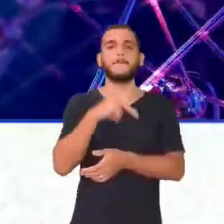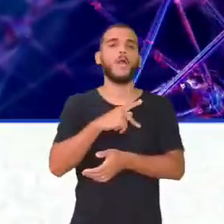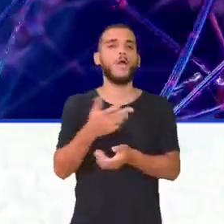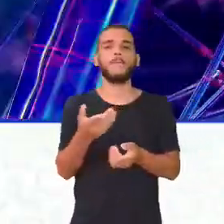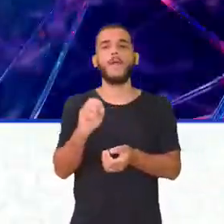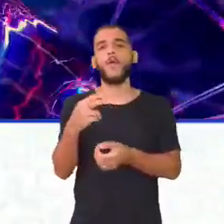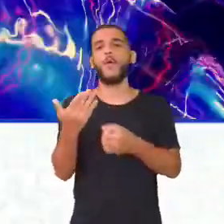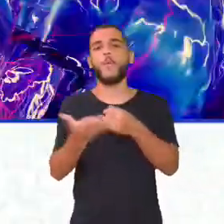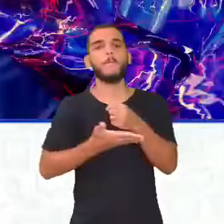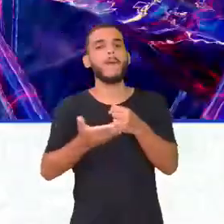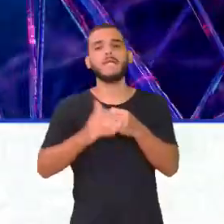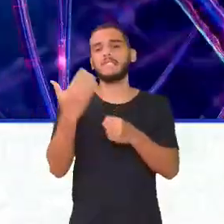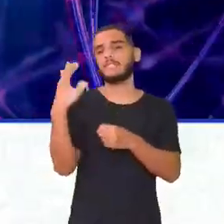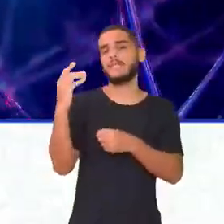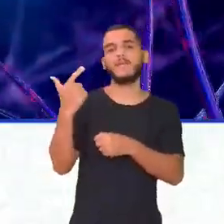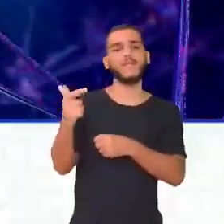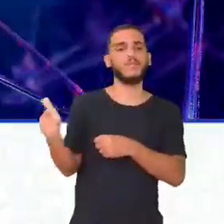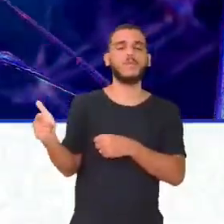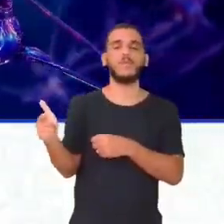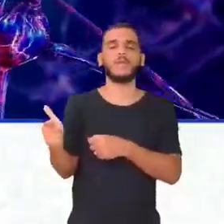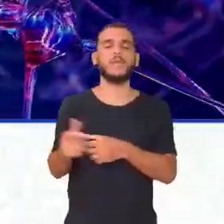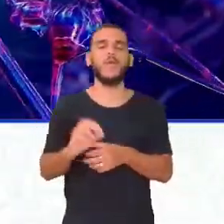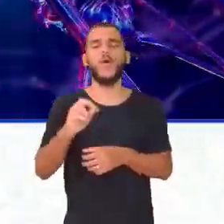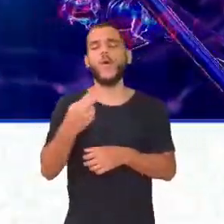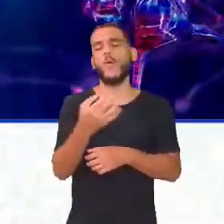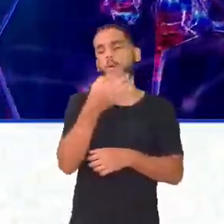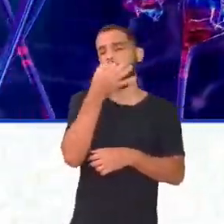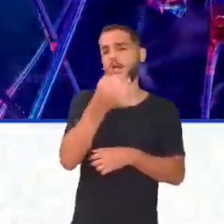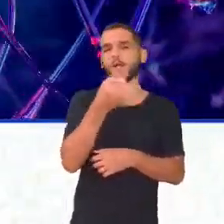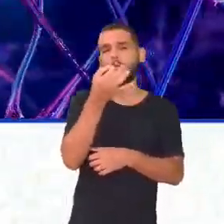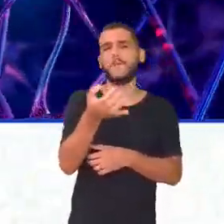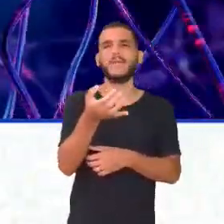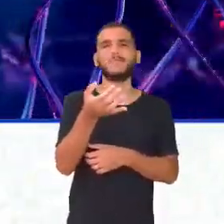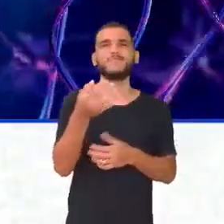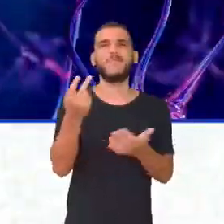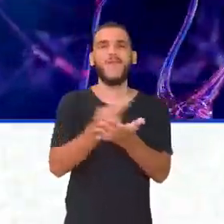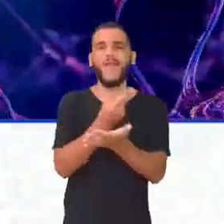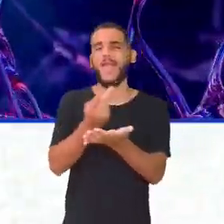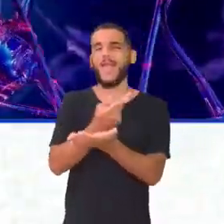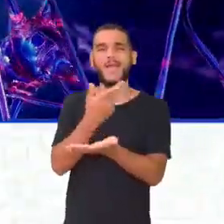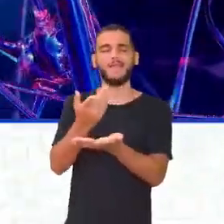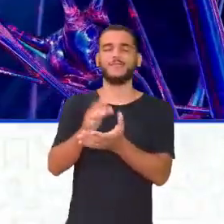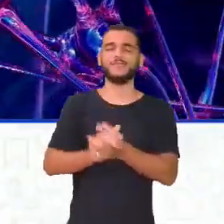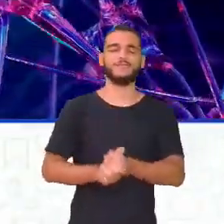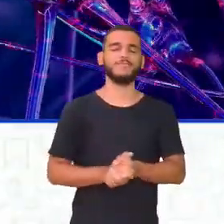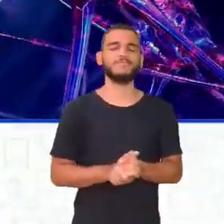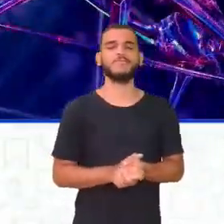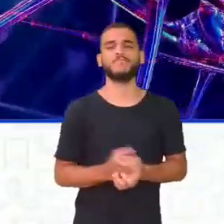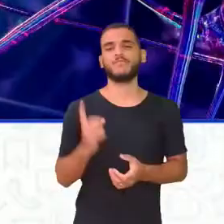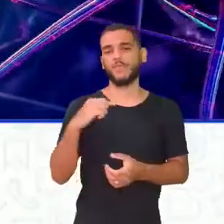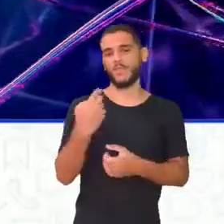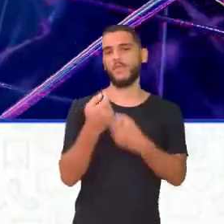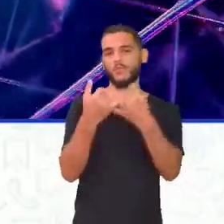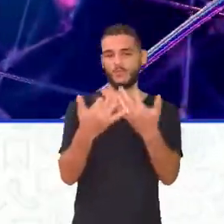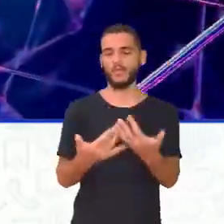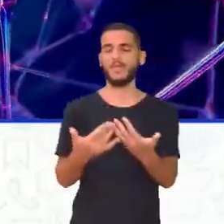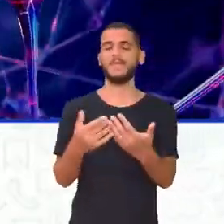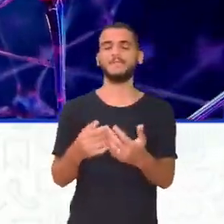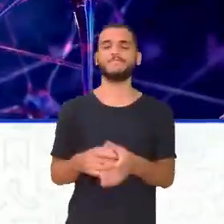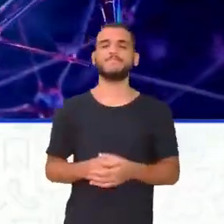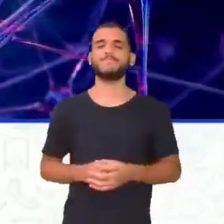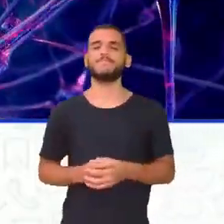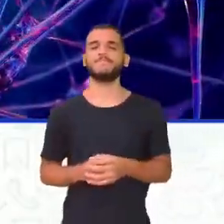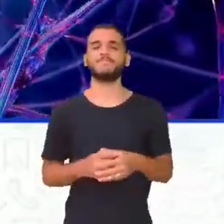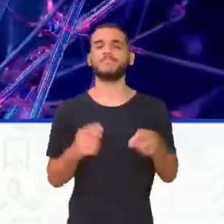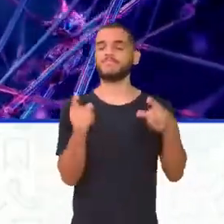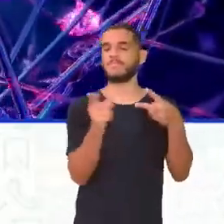embasamento científico ou com argumentos que são emprestados, argumentos de autoridade. A gente vai ver os vários tipos, tá?